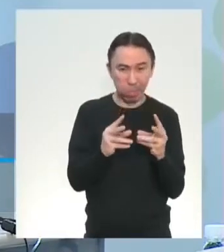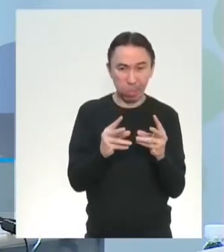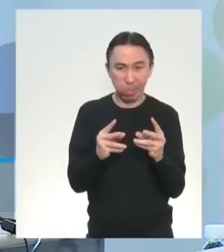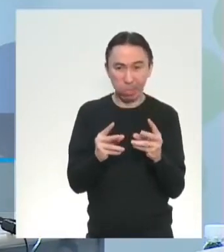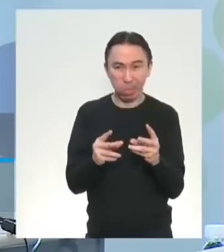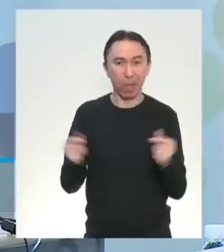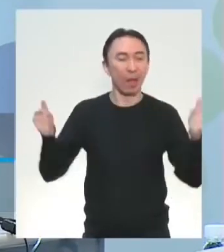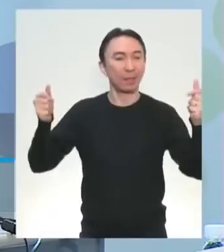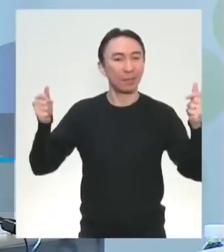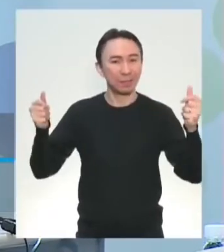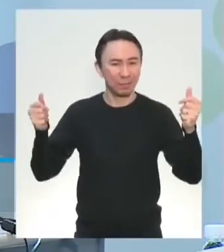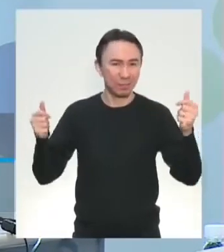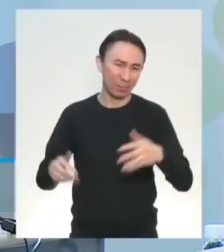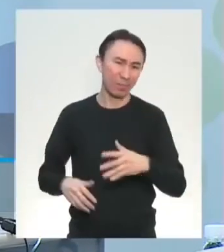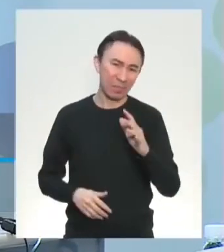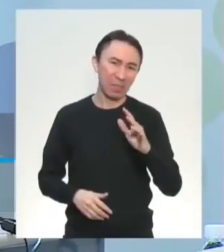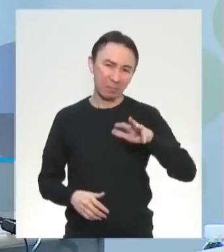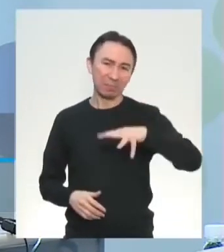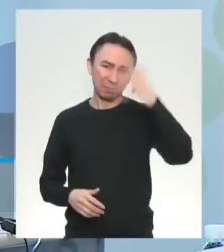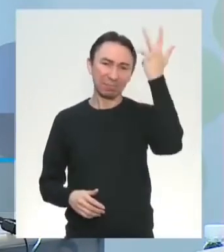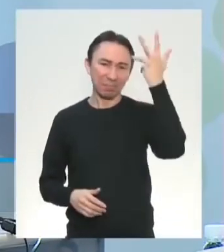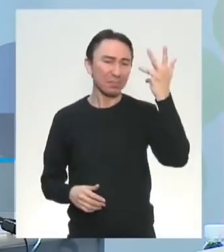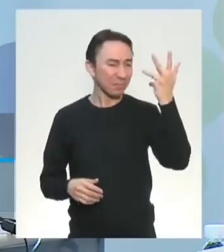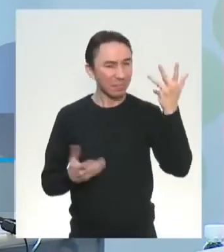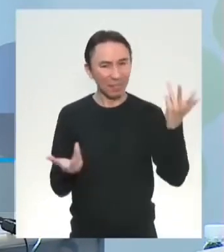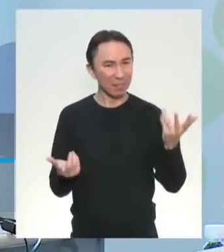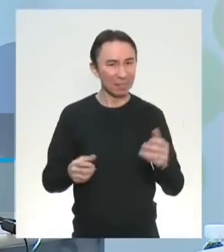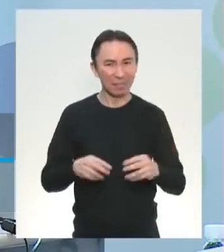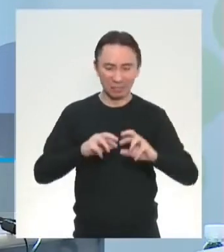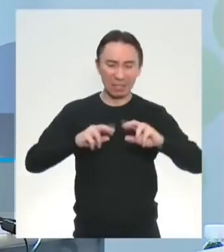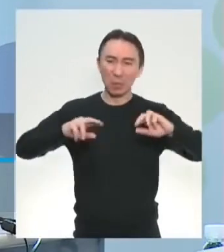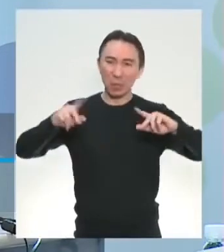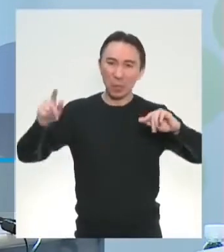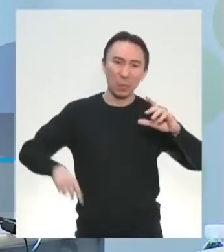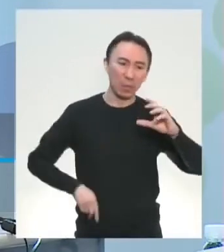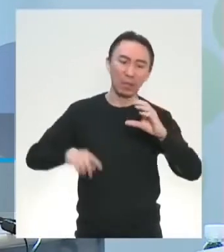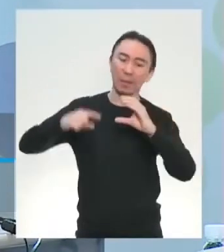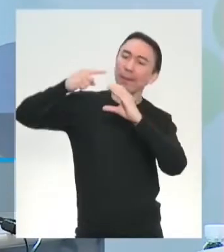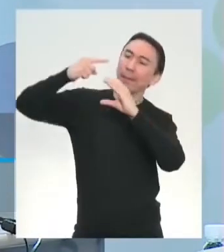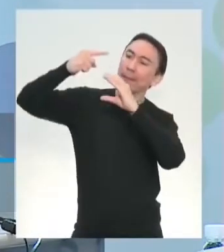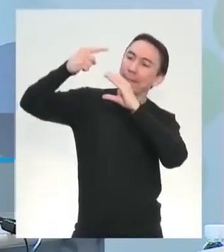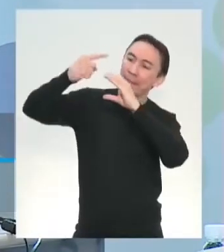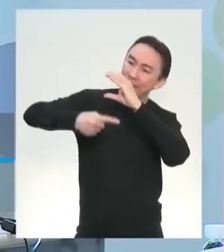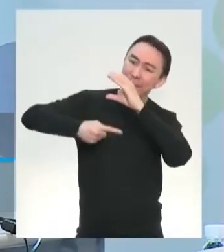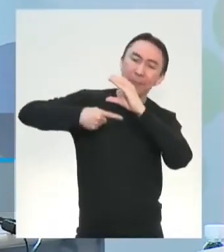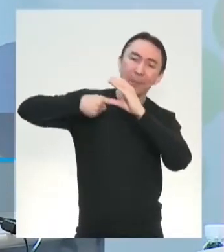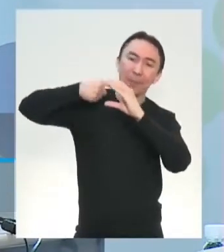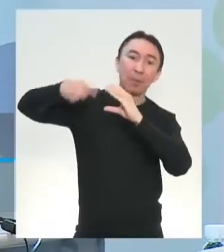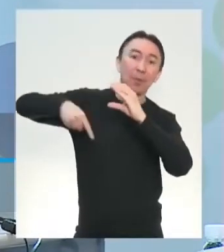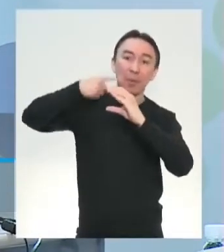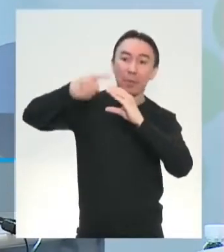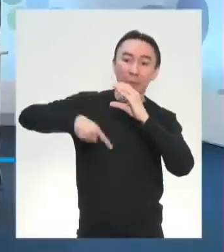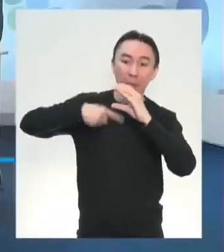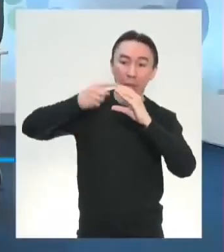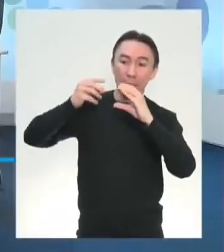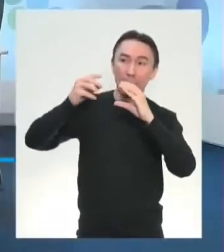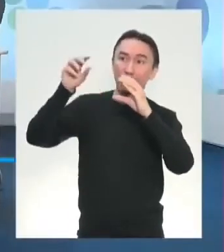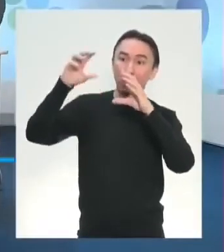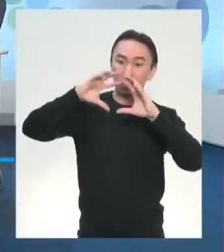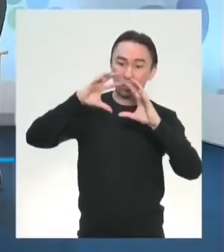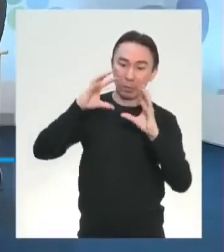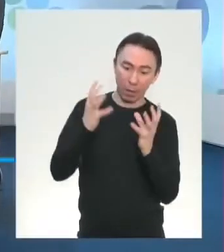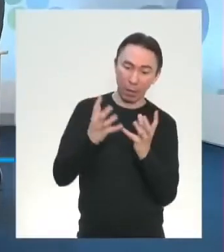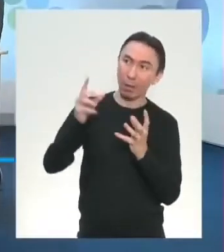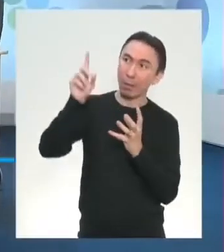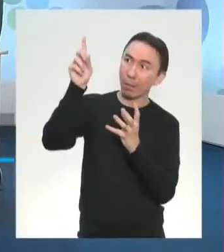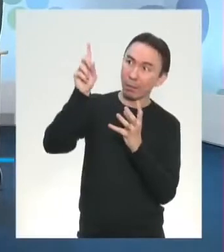boa parte, né, desses materiais que ficam vagando aí no espaço da Terra. Certo, professor? Professor Antônio, eu